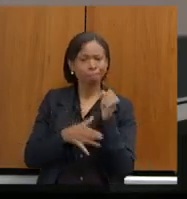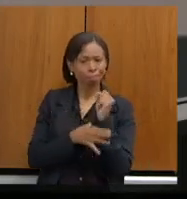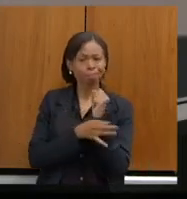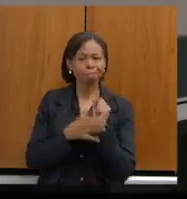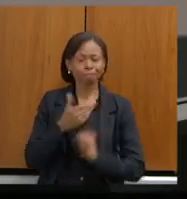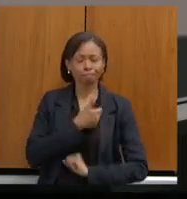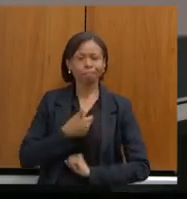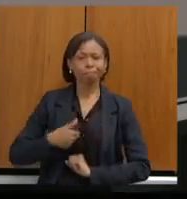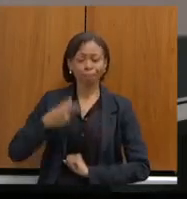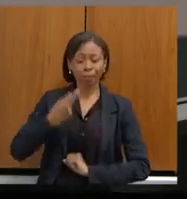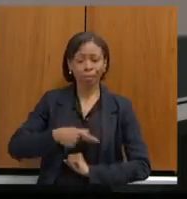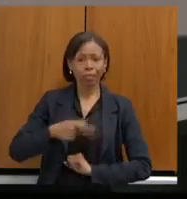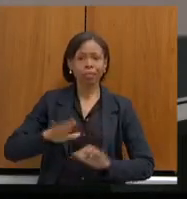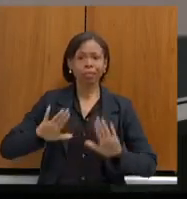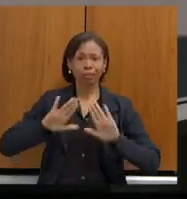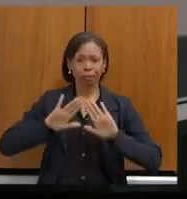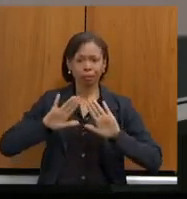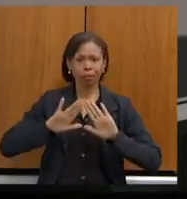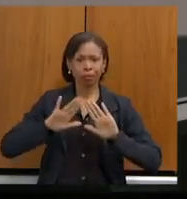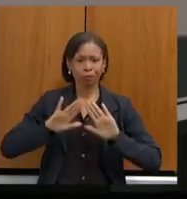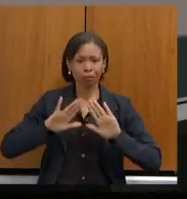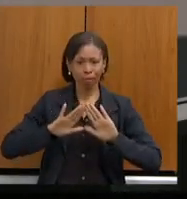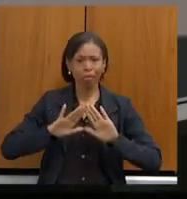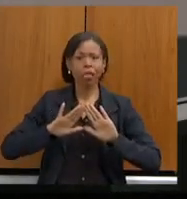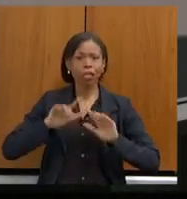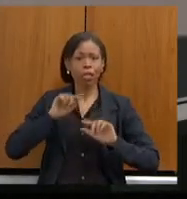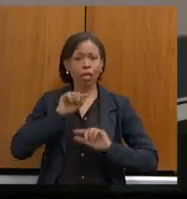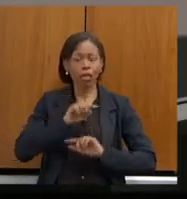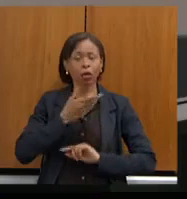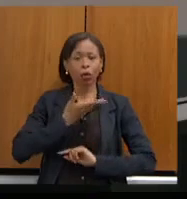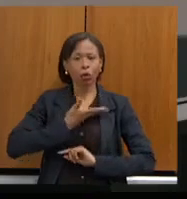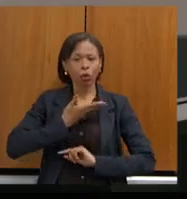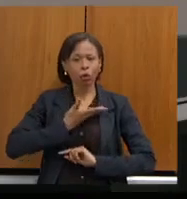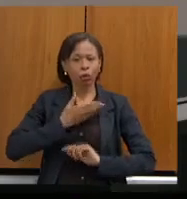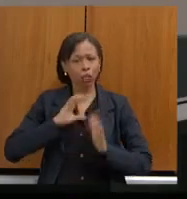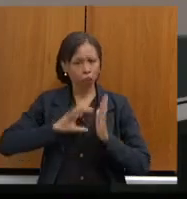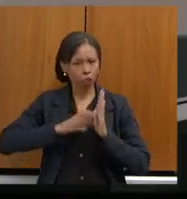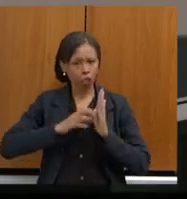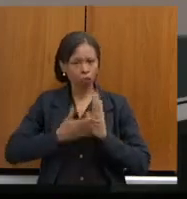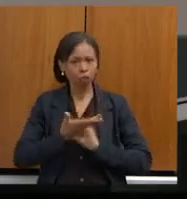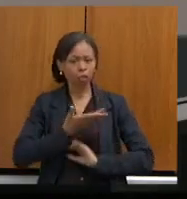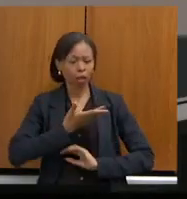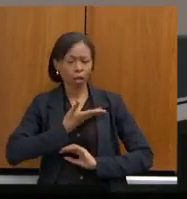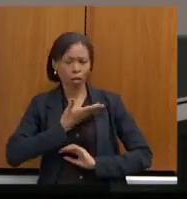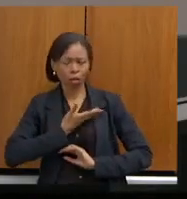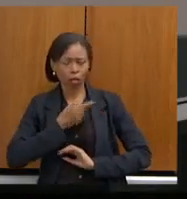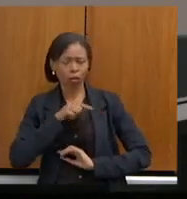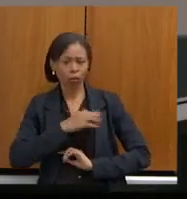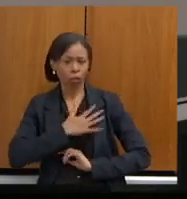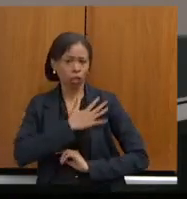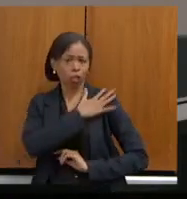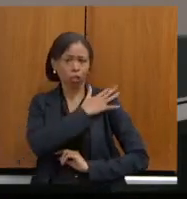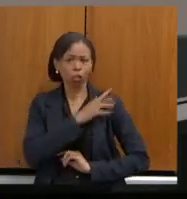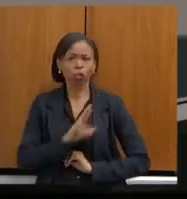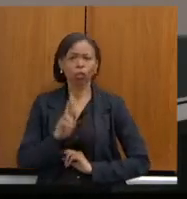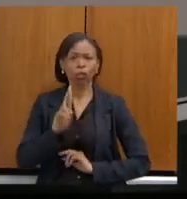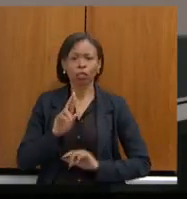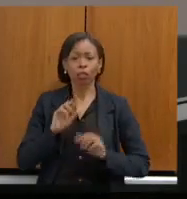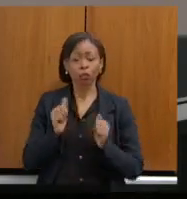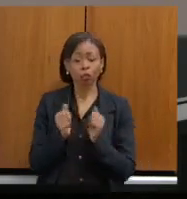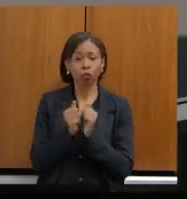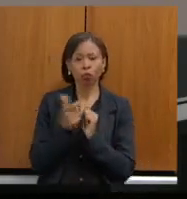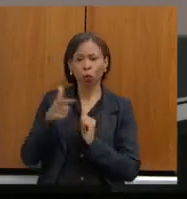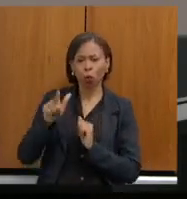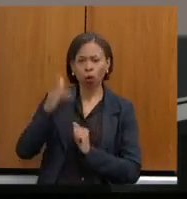condução EA maestria do meu companheiro de partido O sargento Rodrigues junto com pessoas